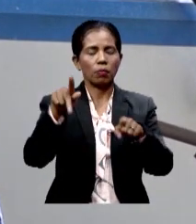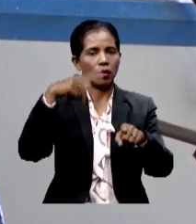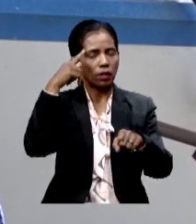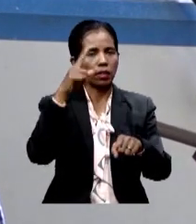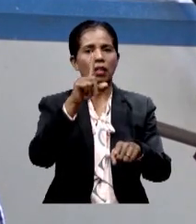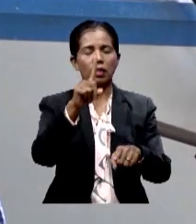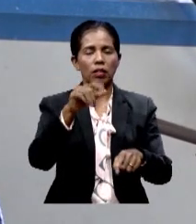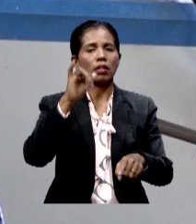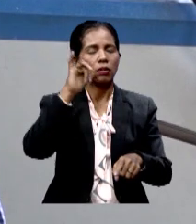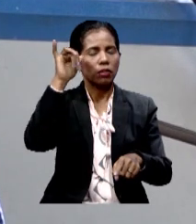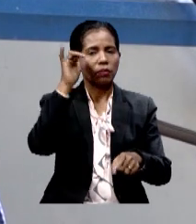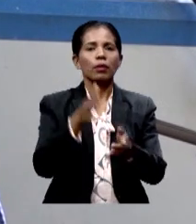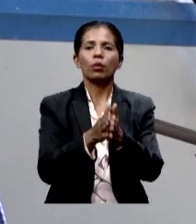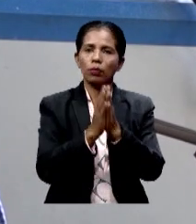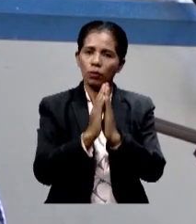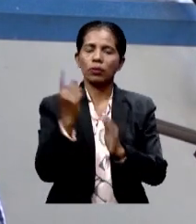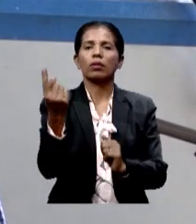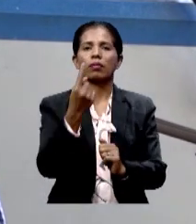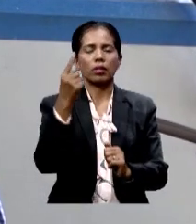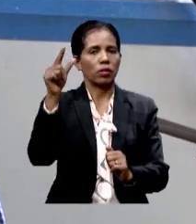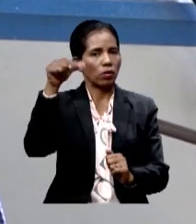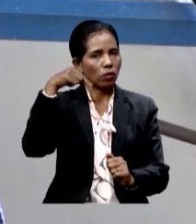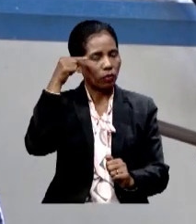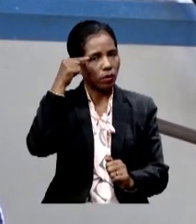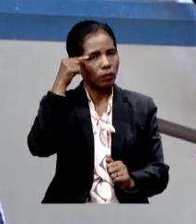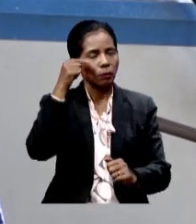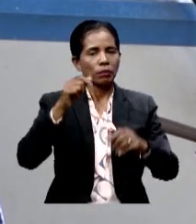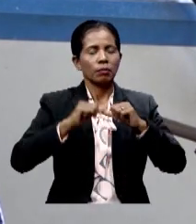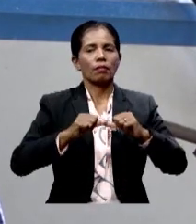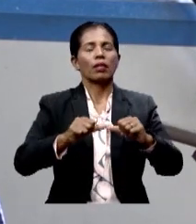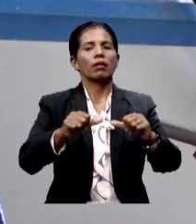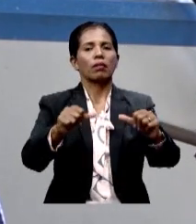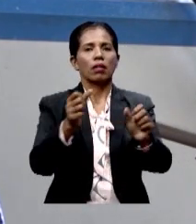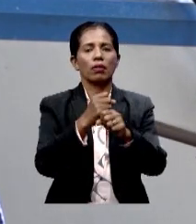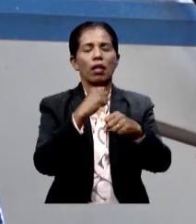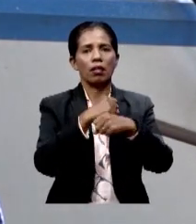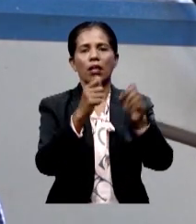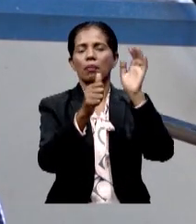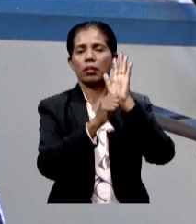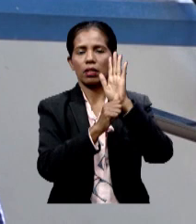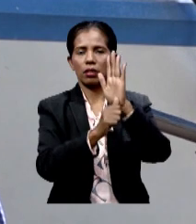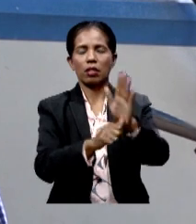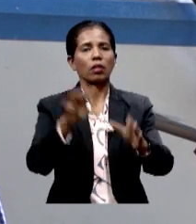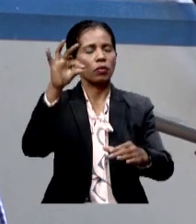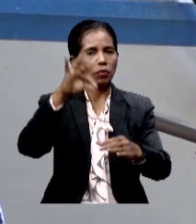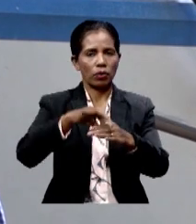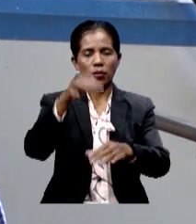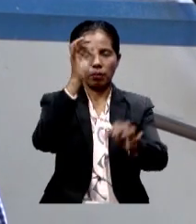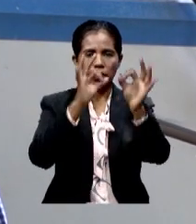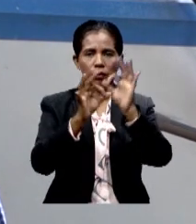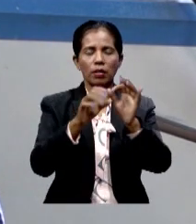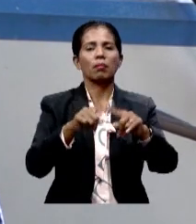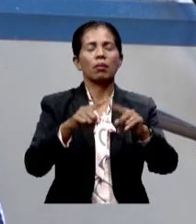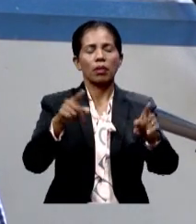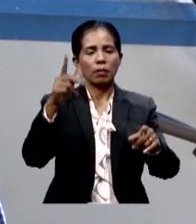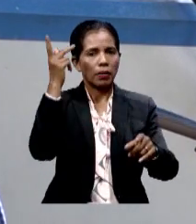Norsei, a tu russo na fato em governo, continua a tu halo apresentação, voto de confiança, mas o